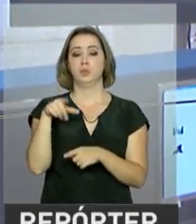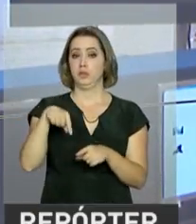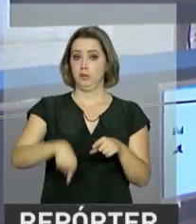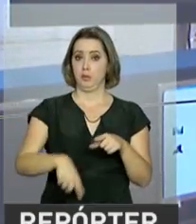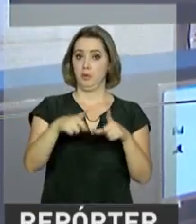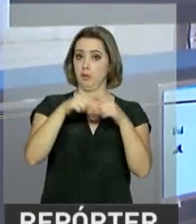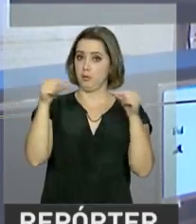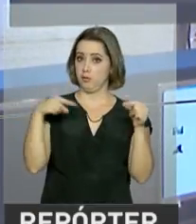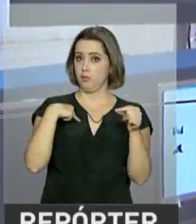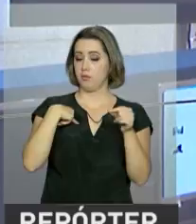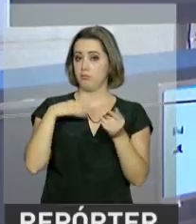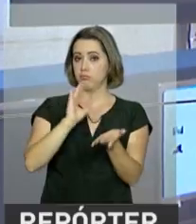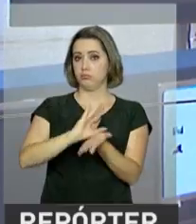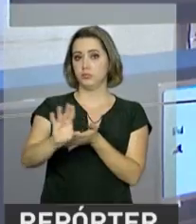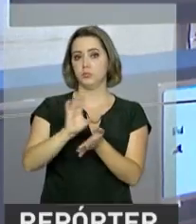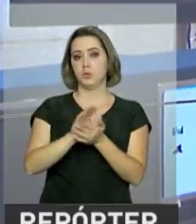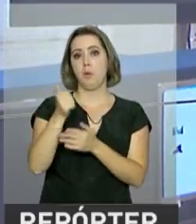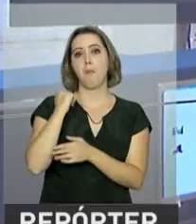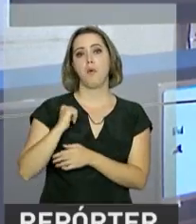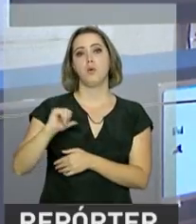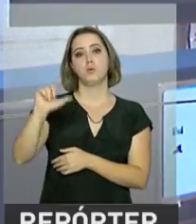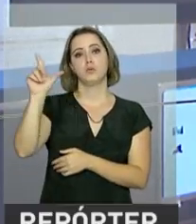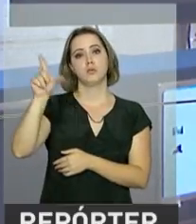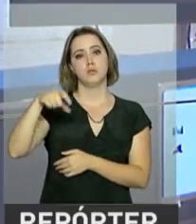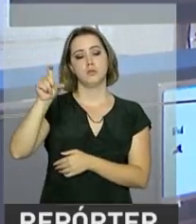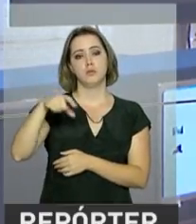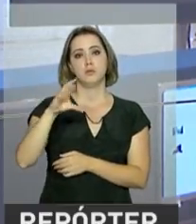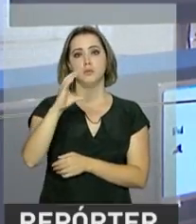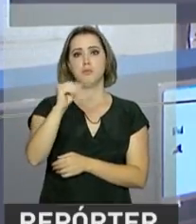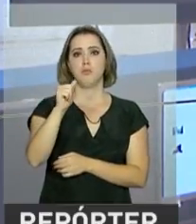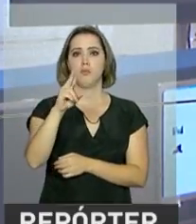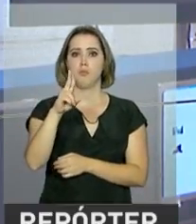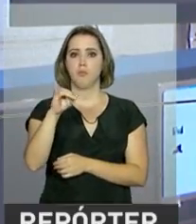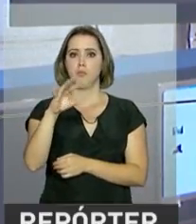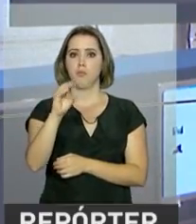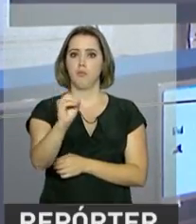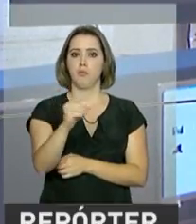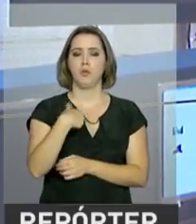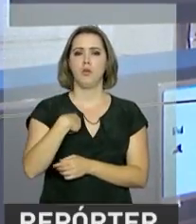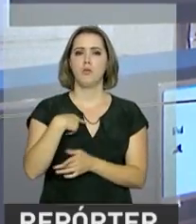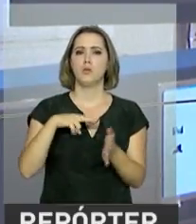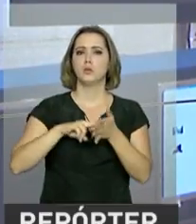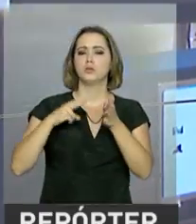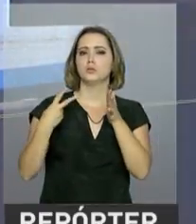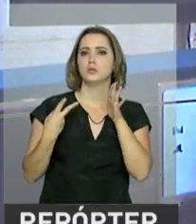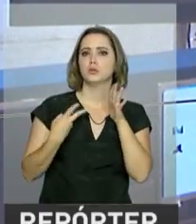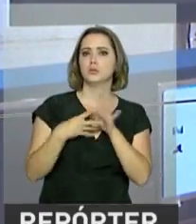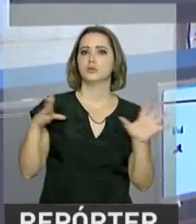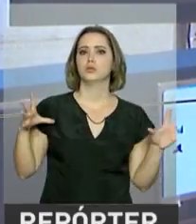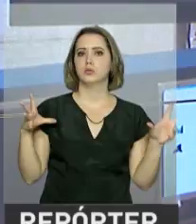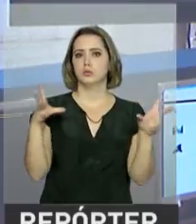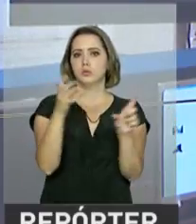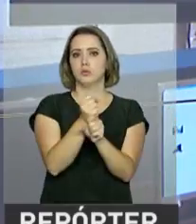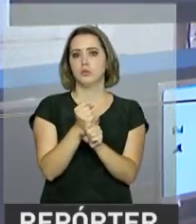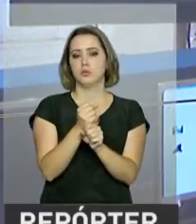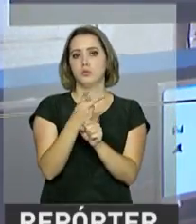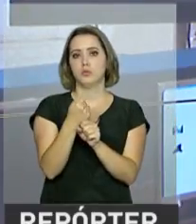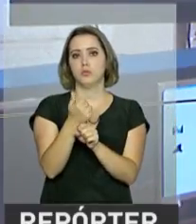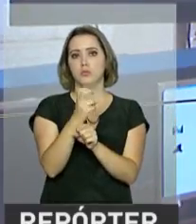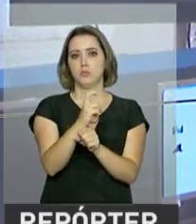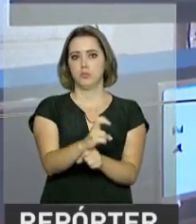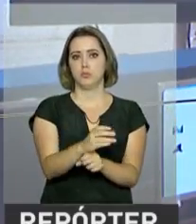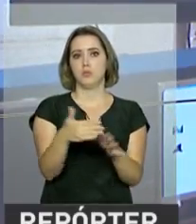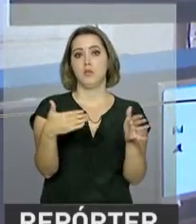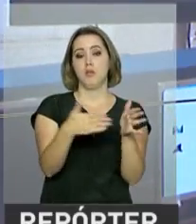da gestão do programa bolsa família e do cadastro único o valor corresponde à soma das parcelas nos últimos meses